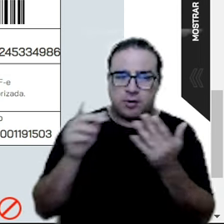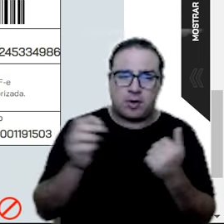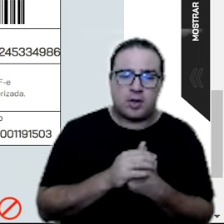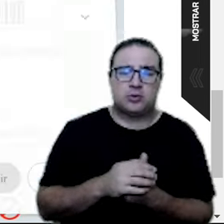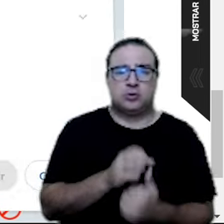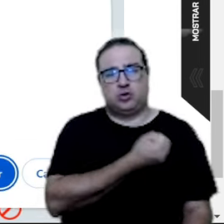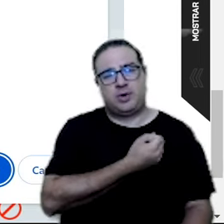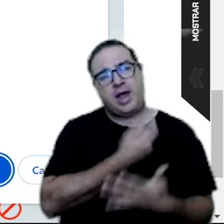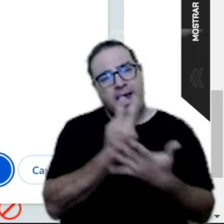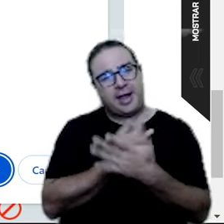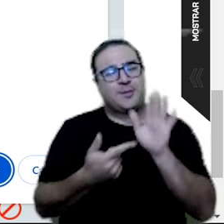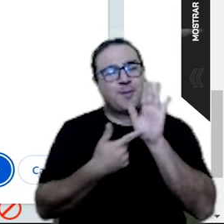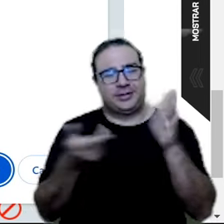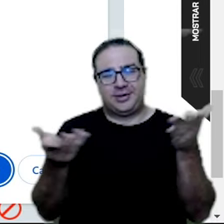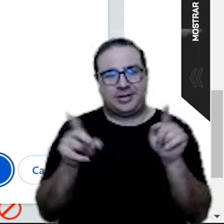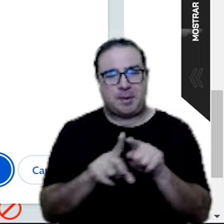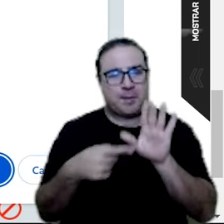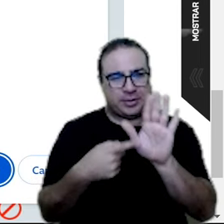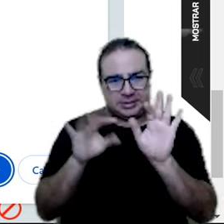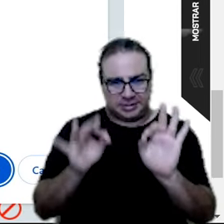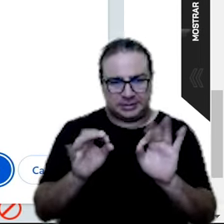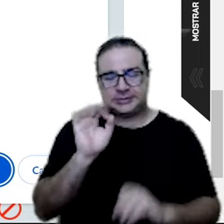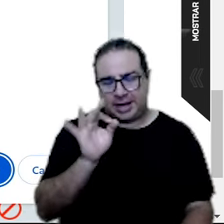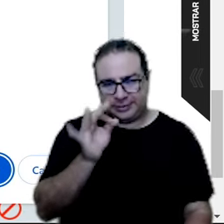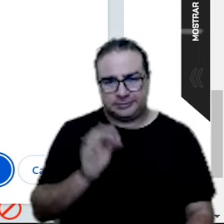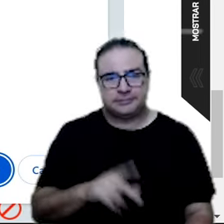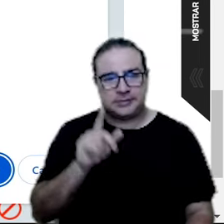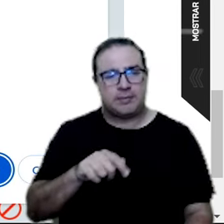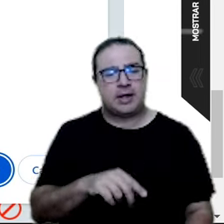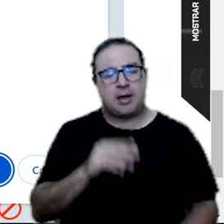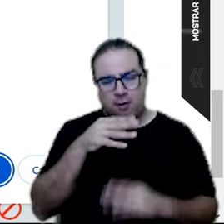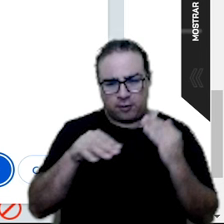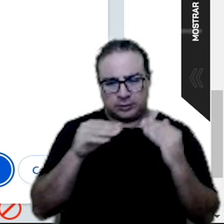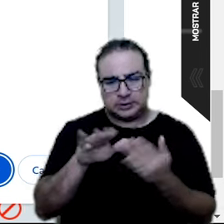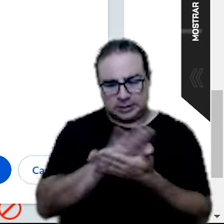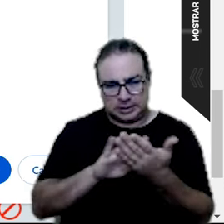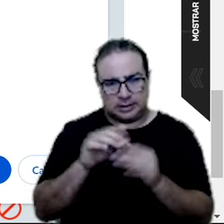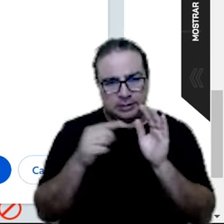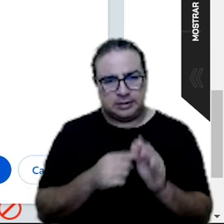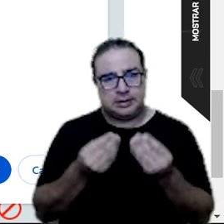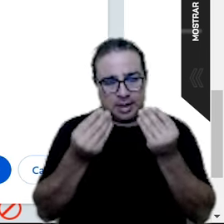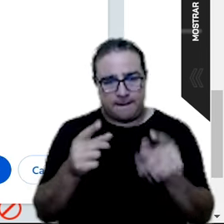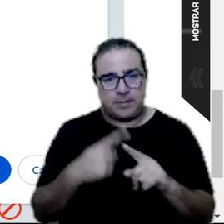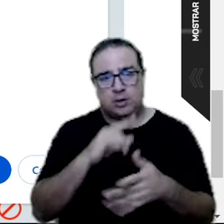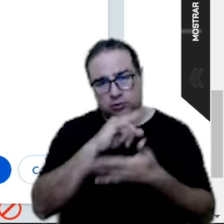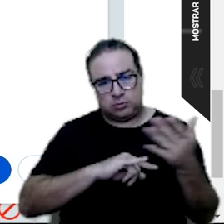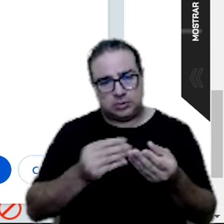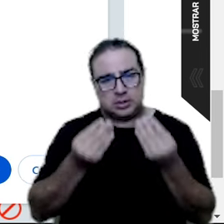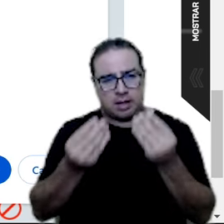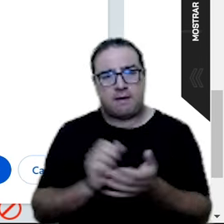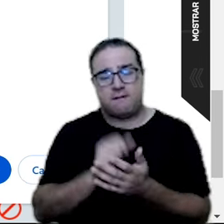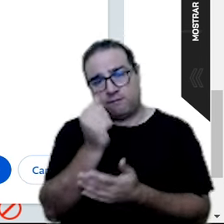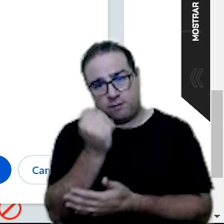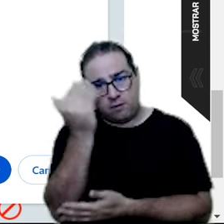um código errado é agora que aparece também para você rejeição Exatamente é uma rejeição que ele transmite que ele traz e esse aqui é um documento que